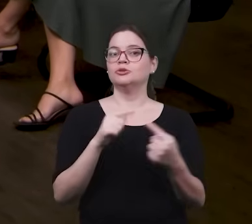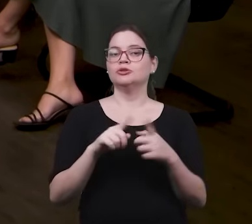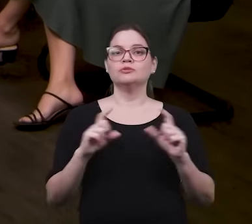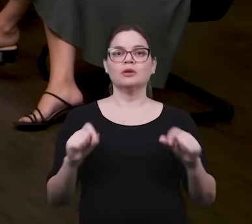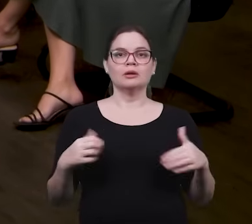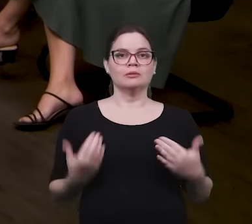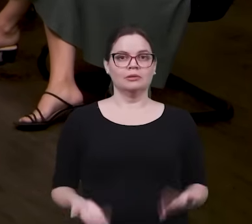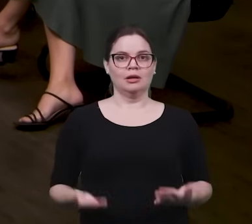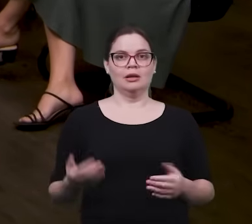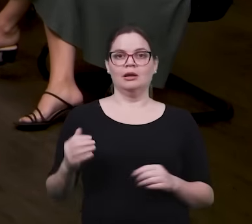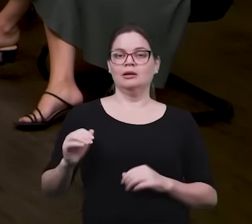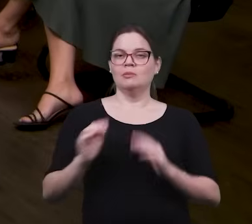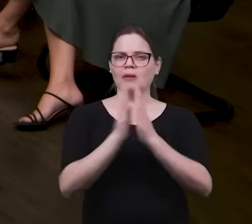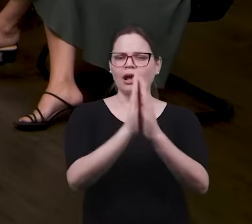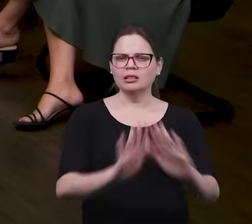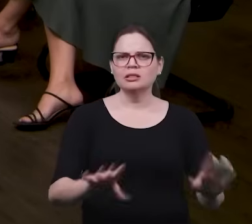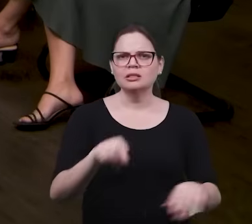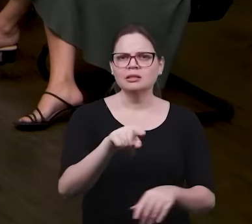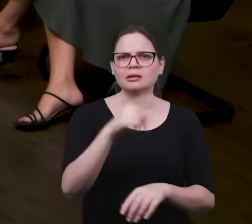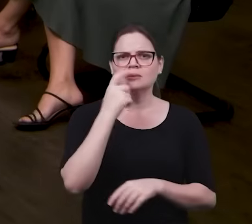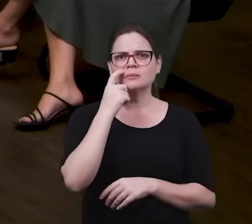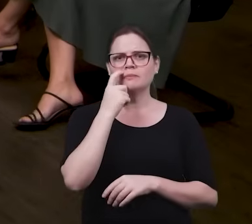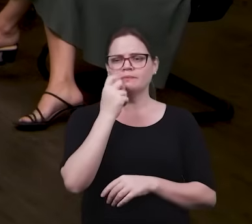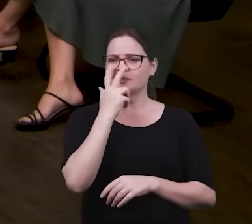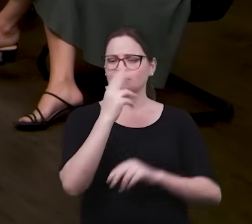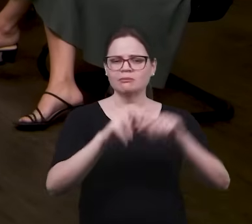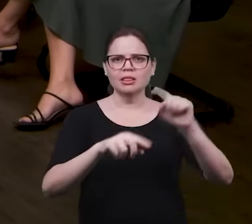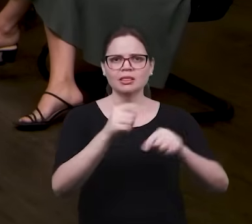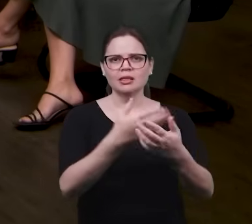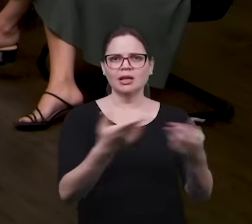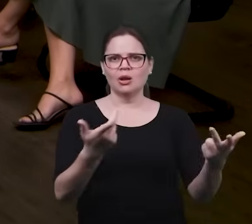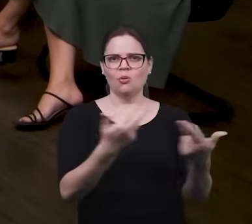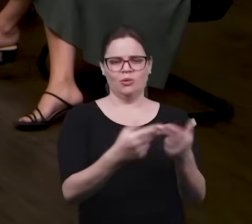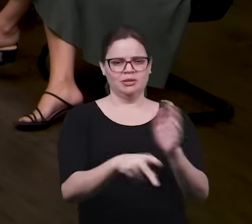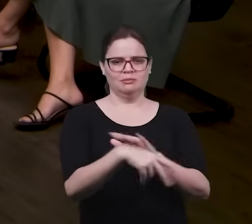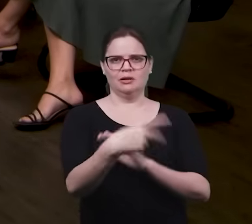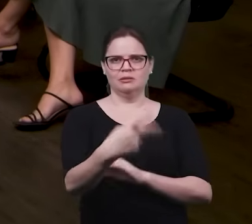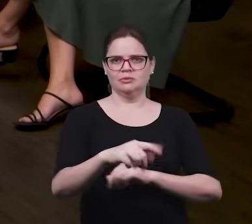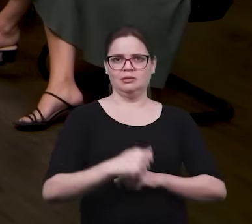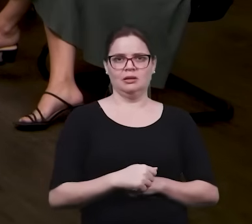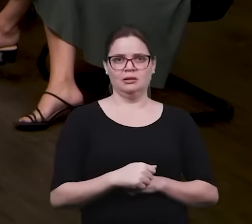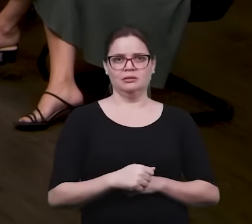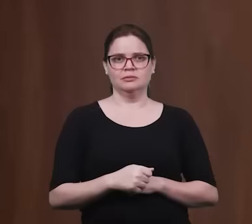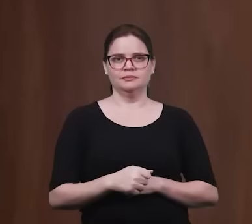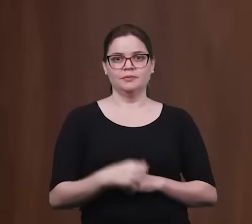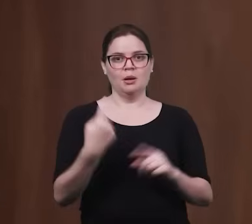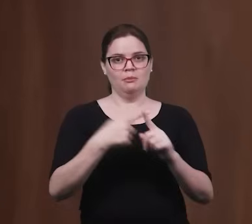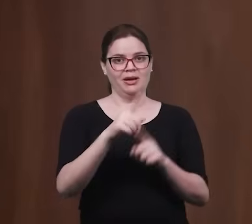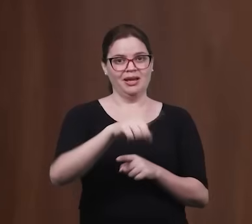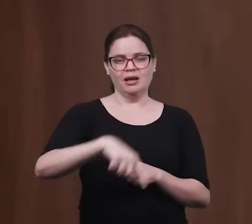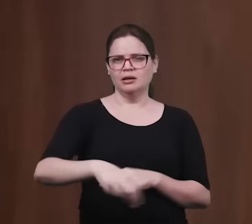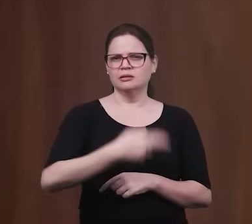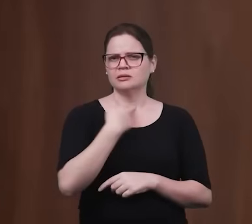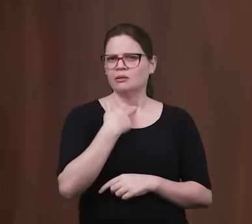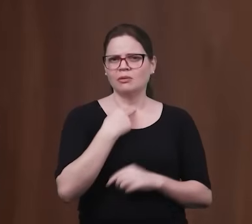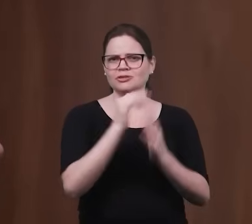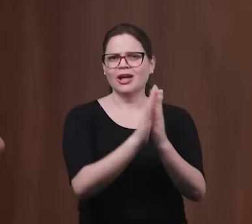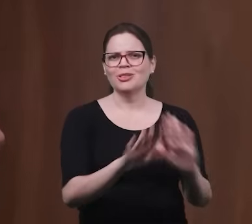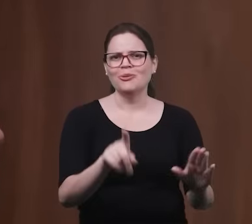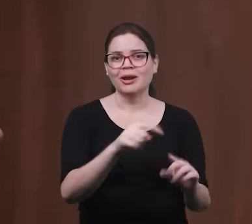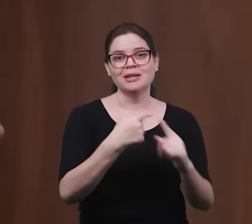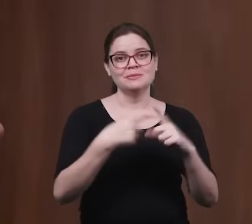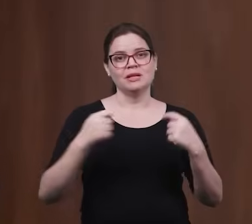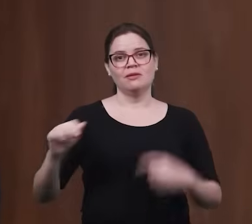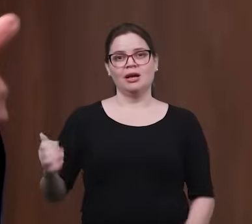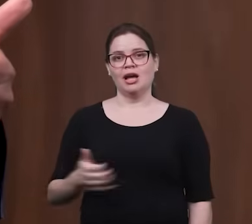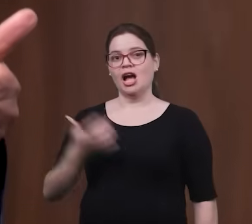quê? Uma adoração, aquilo que era material, o que eles deveriam estar exercendo por fé